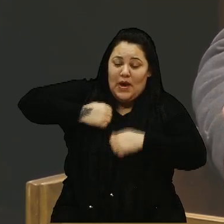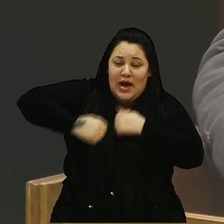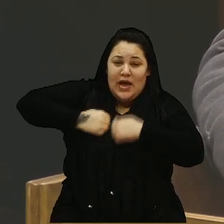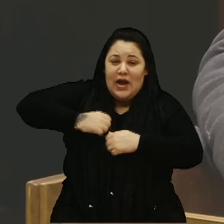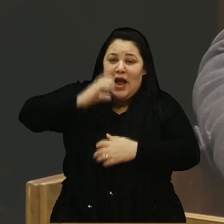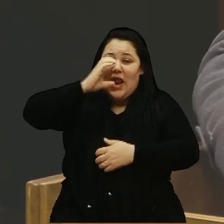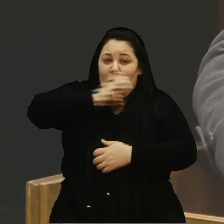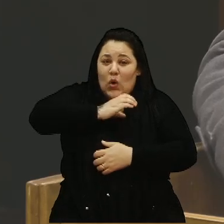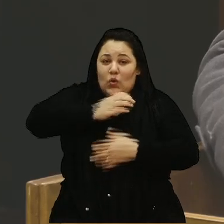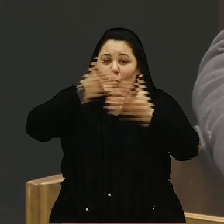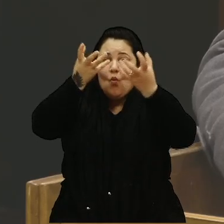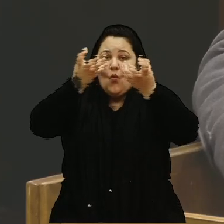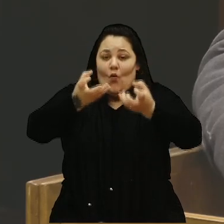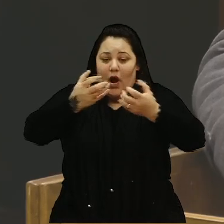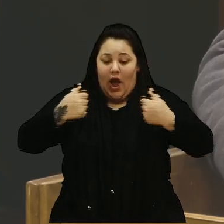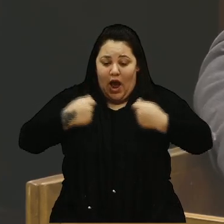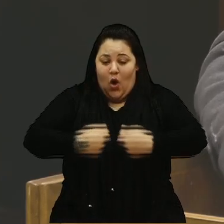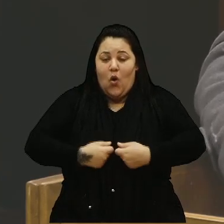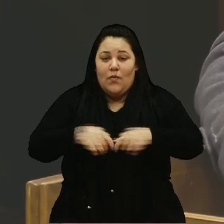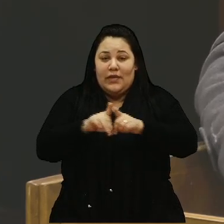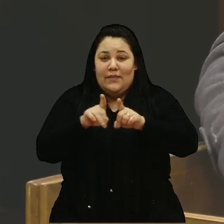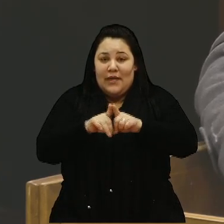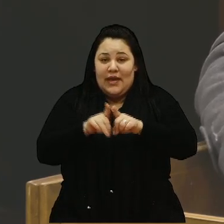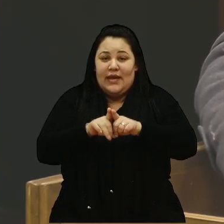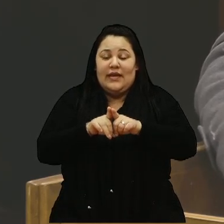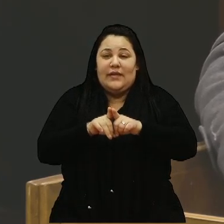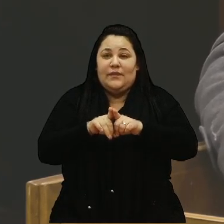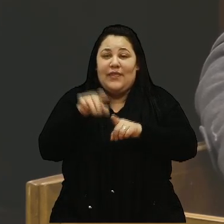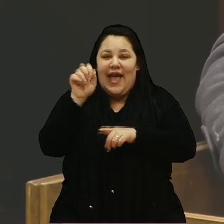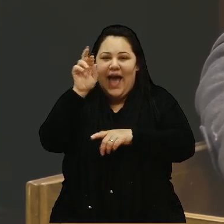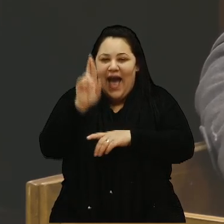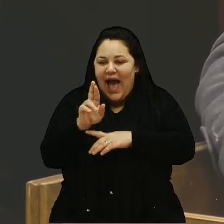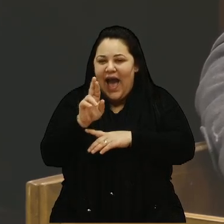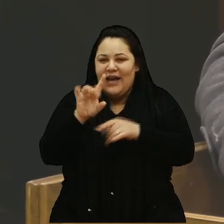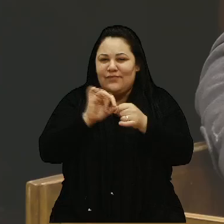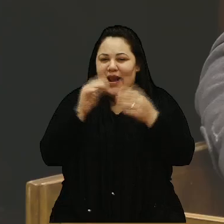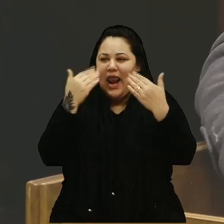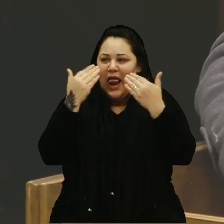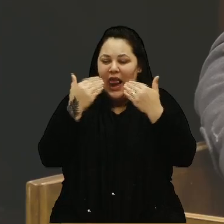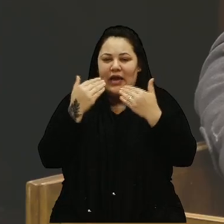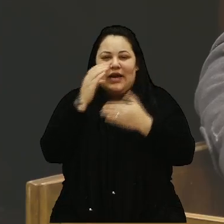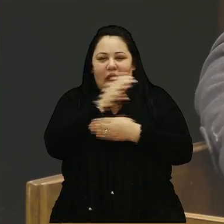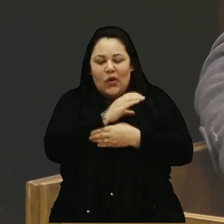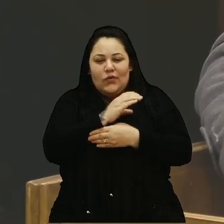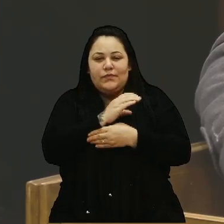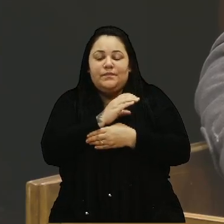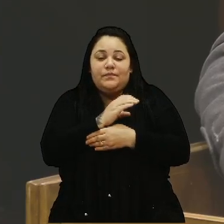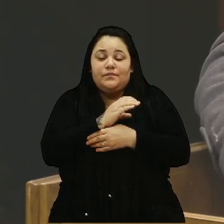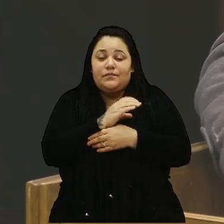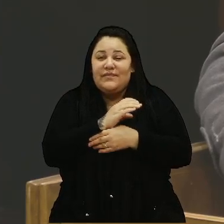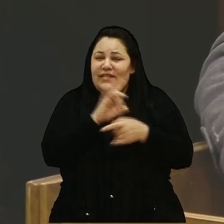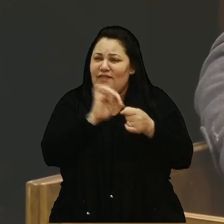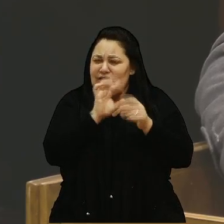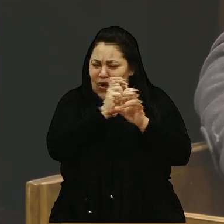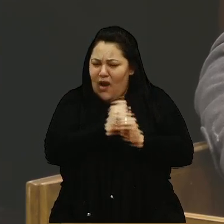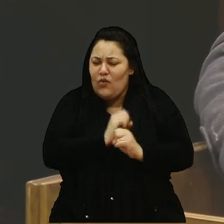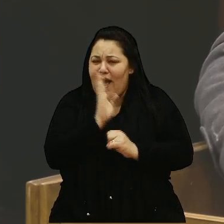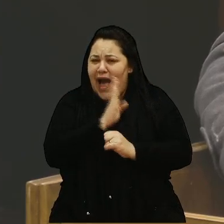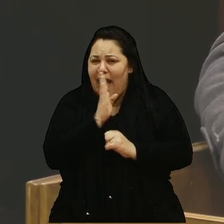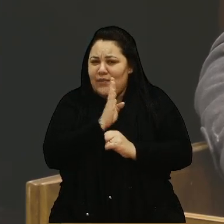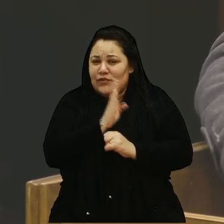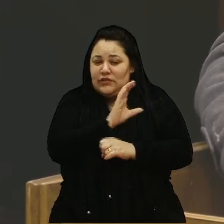de ar-condicionado e também climatizadores. Fazendo uma conta rápida aqui, com a tarifa média de